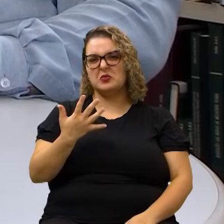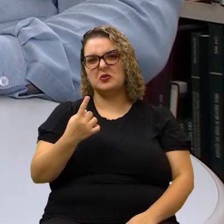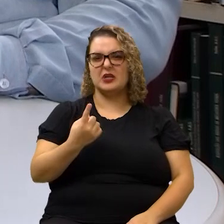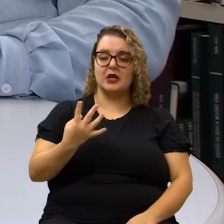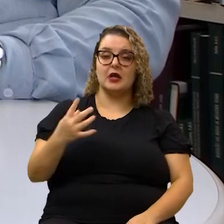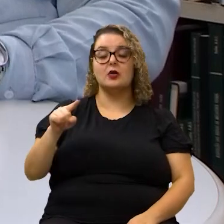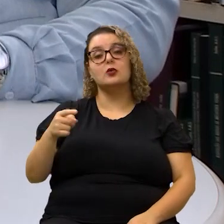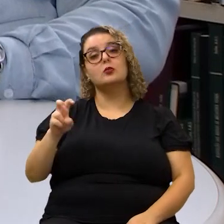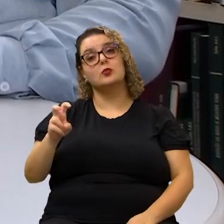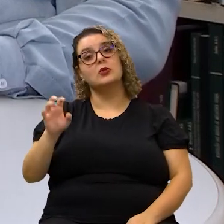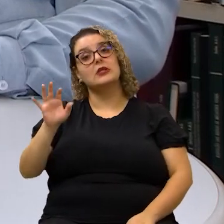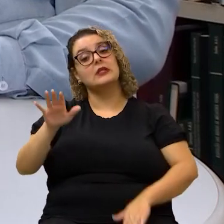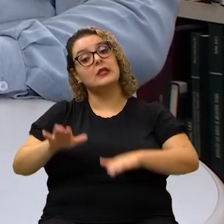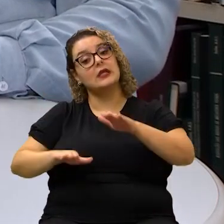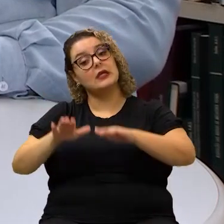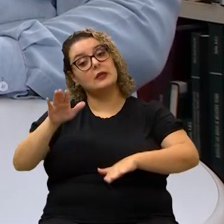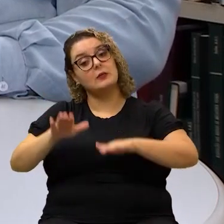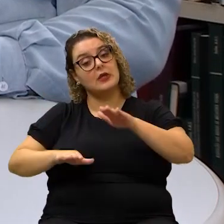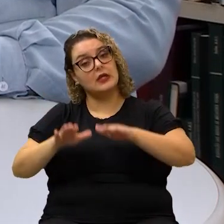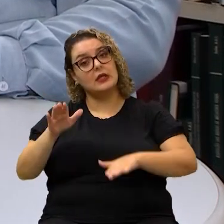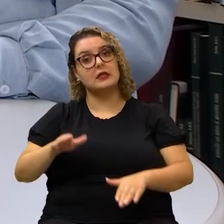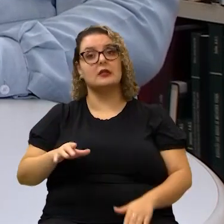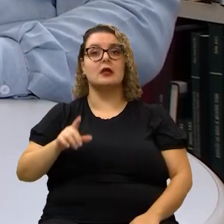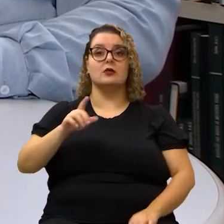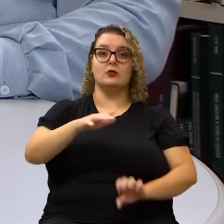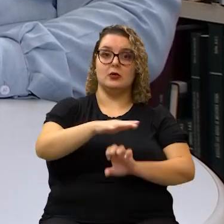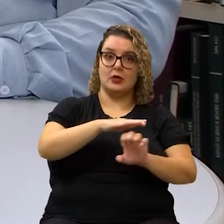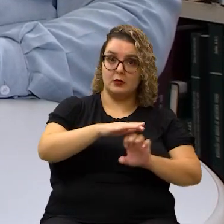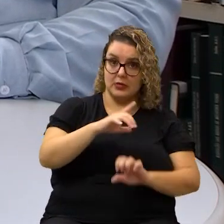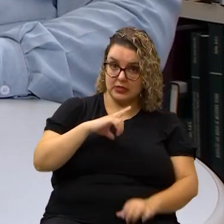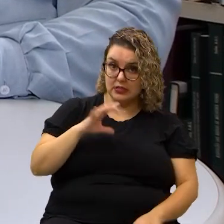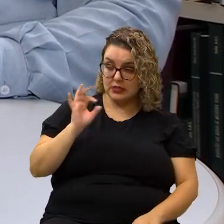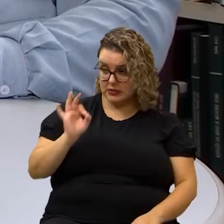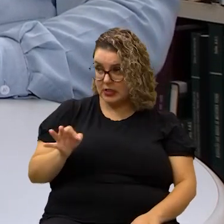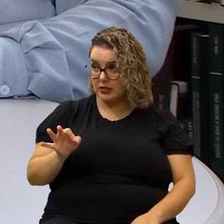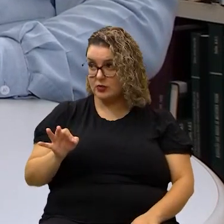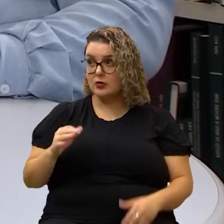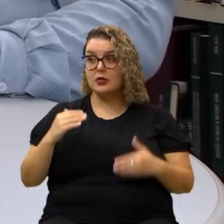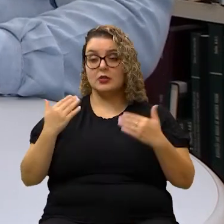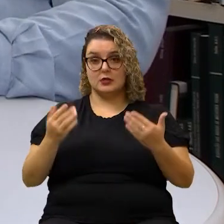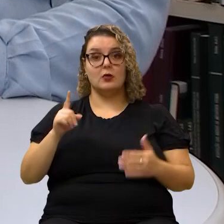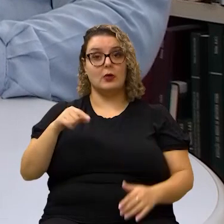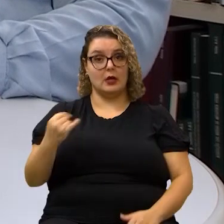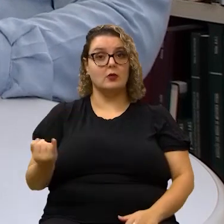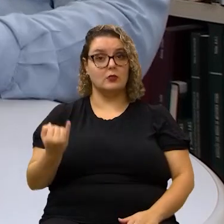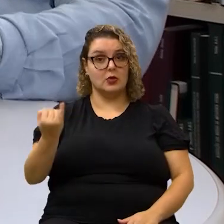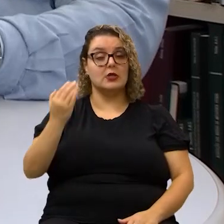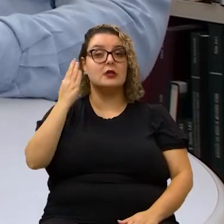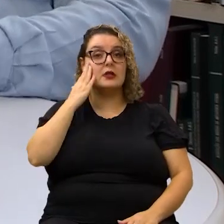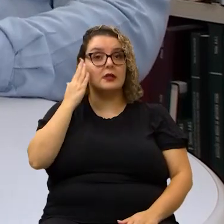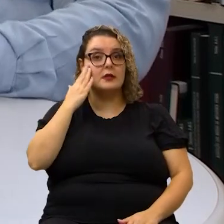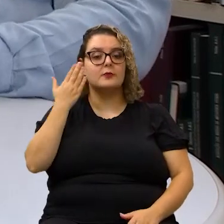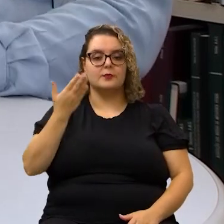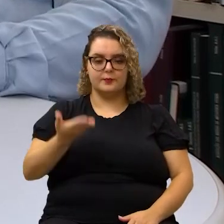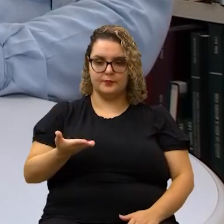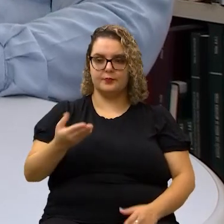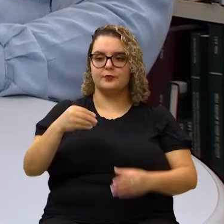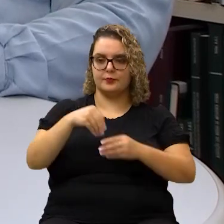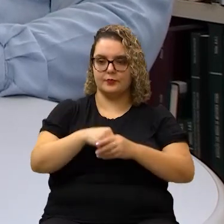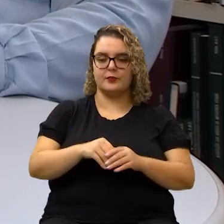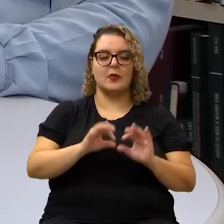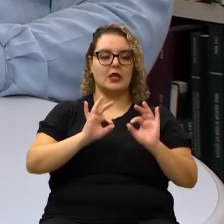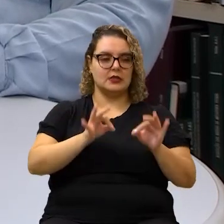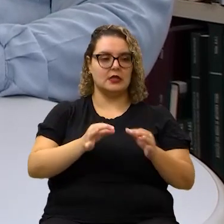14,5%, dependendo do tipo de atividade que a empresa tem, certo? Então, isso é muito importante, entender esse